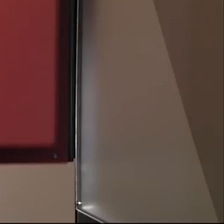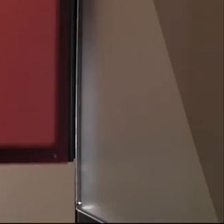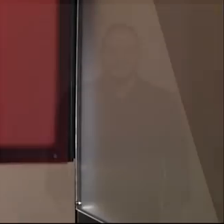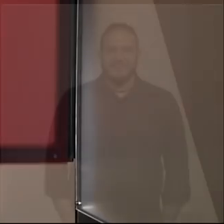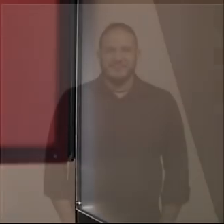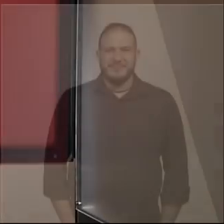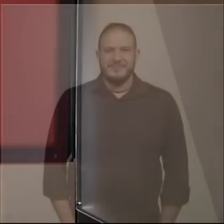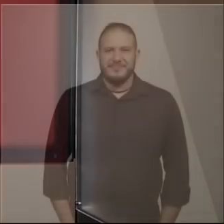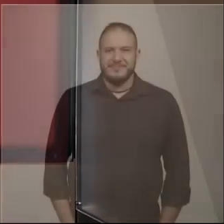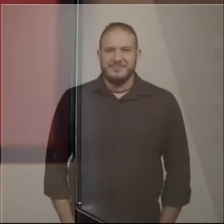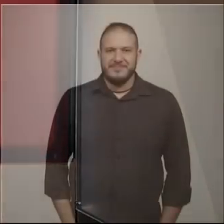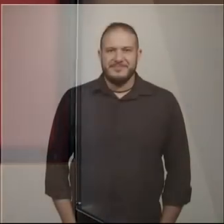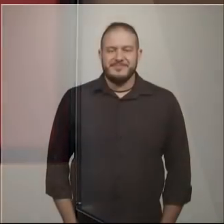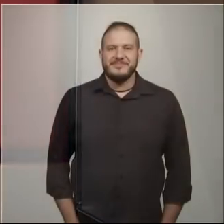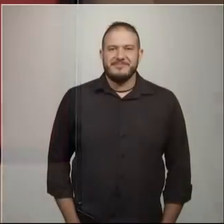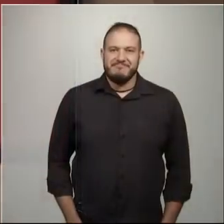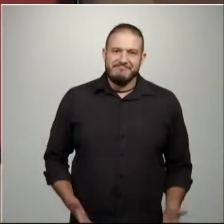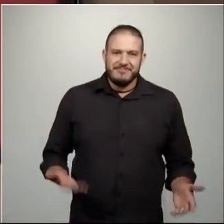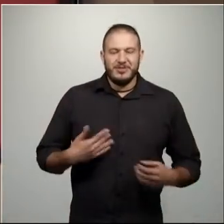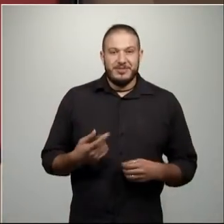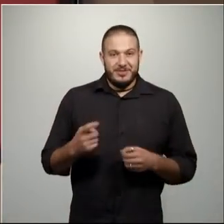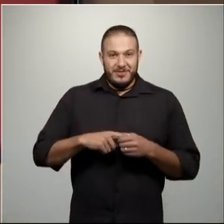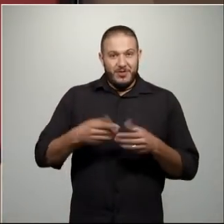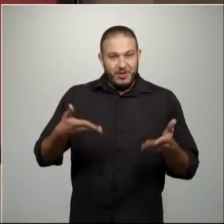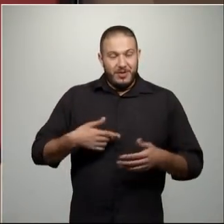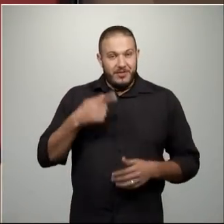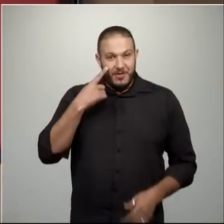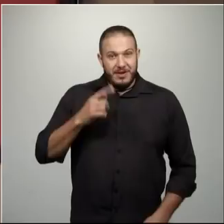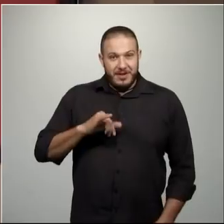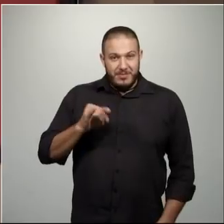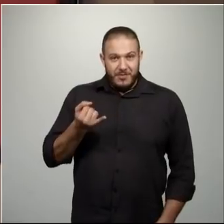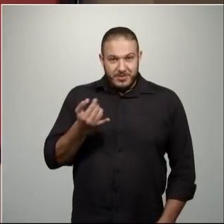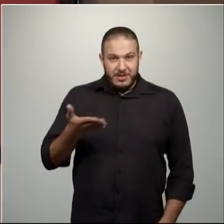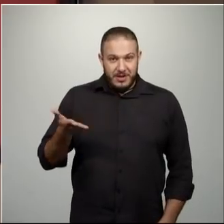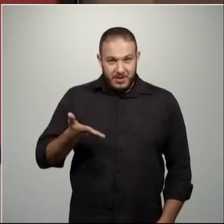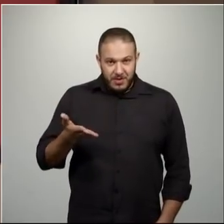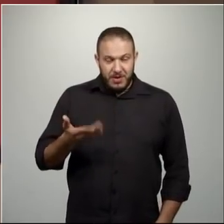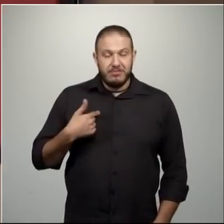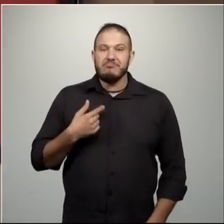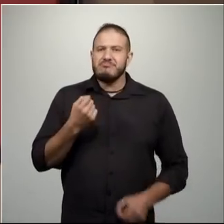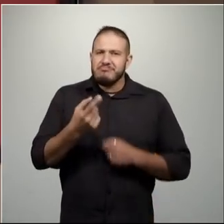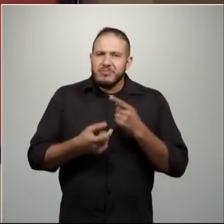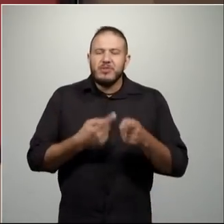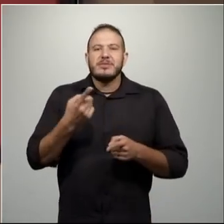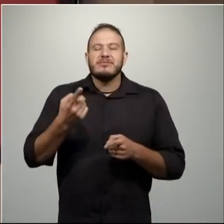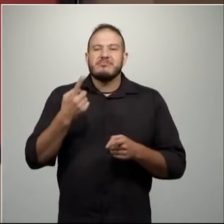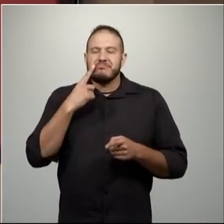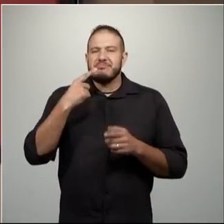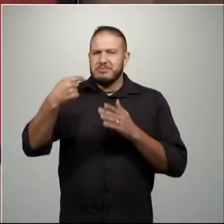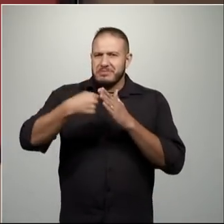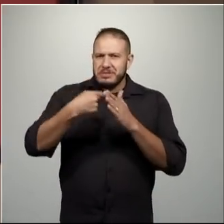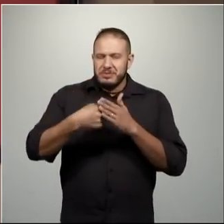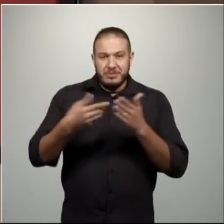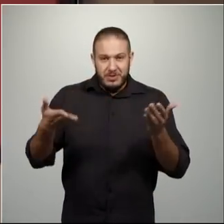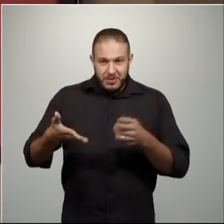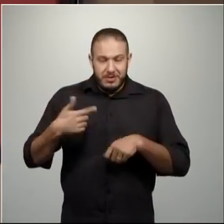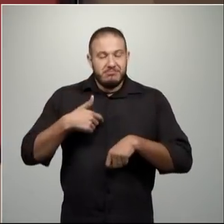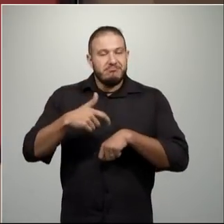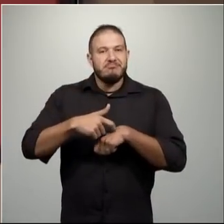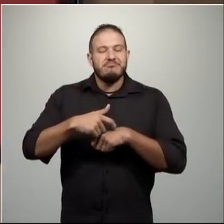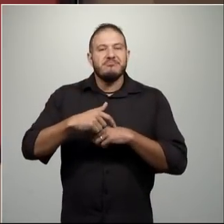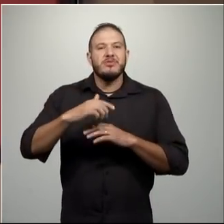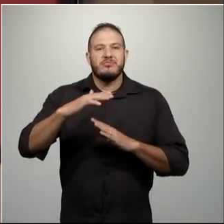é um de volta vou aproveitar aqui surgiram algumas perguntas no intervalo então vou